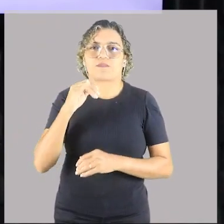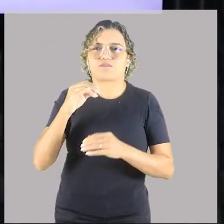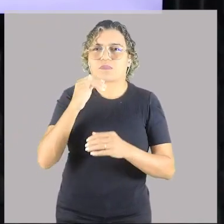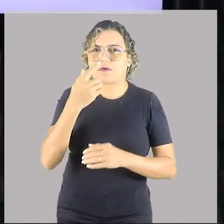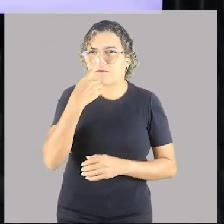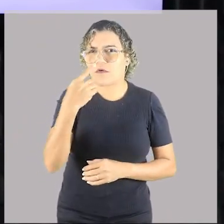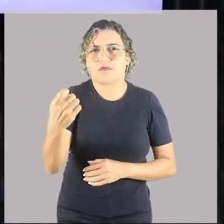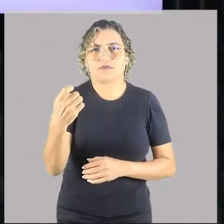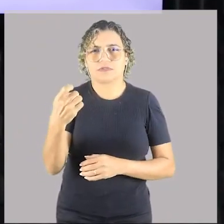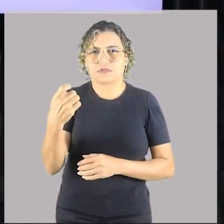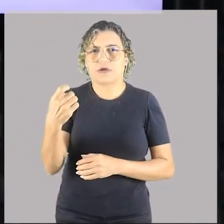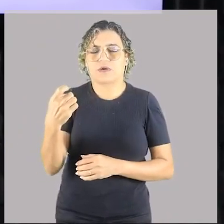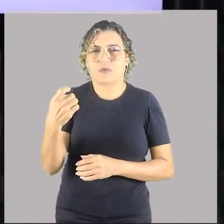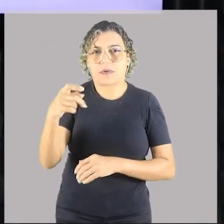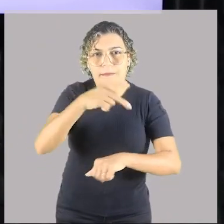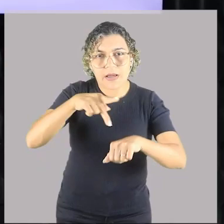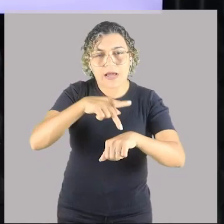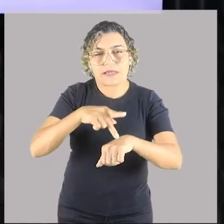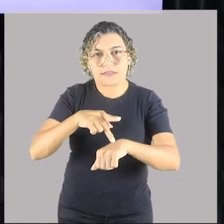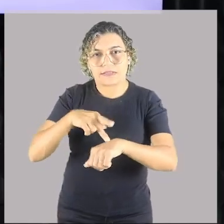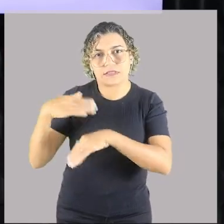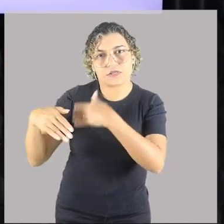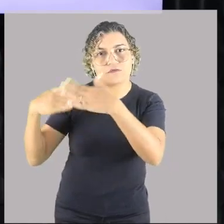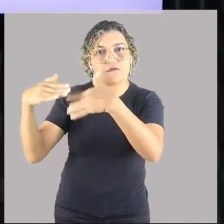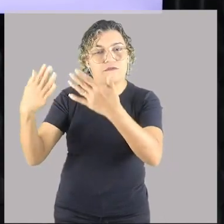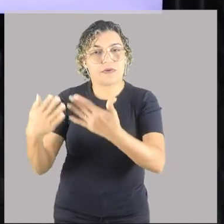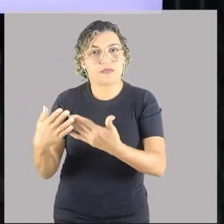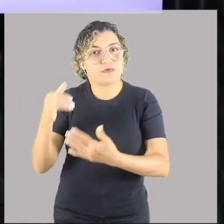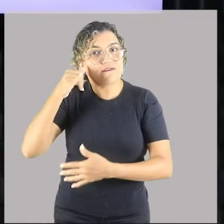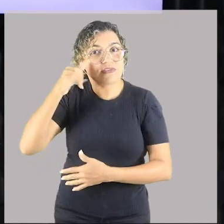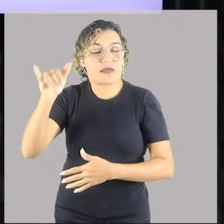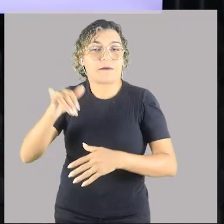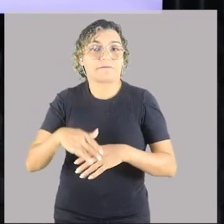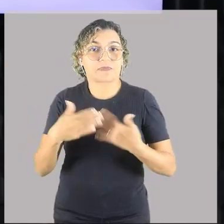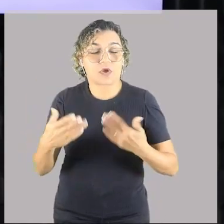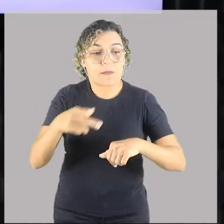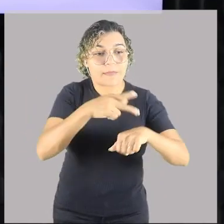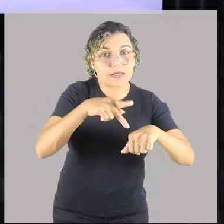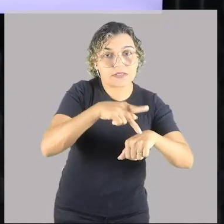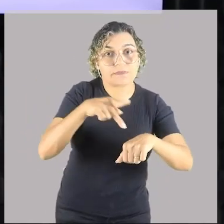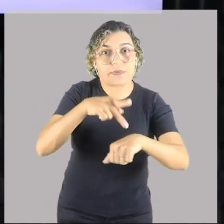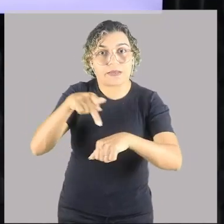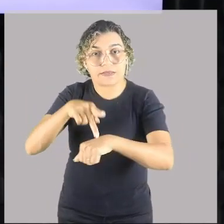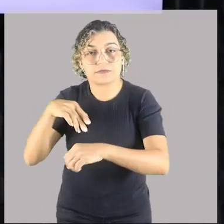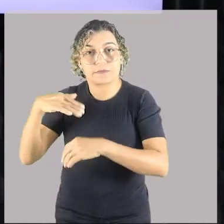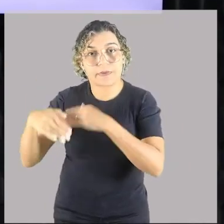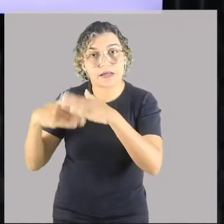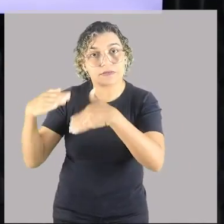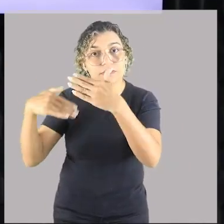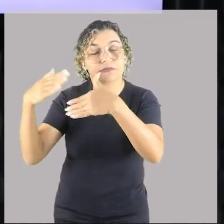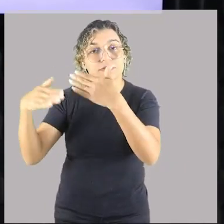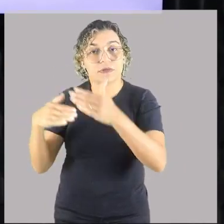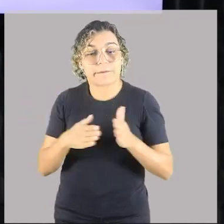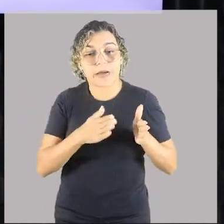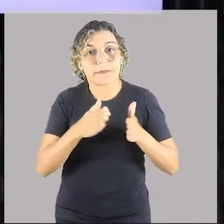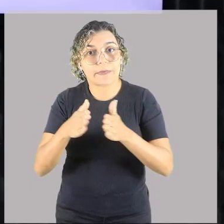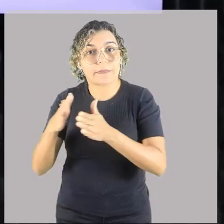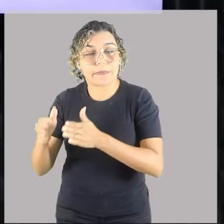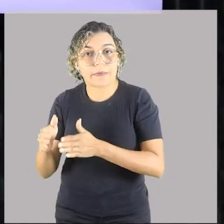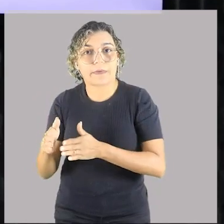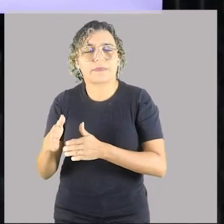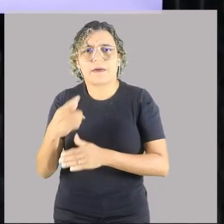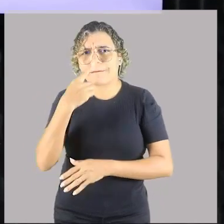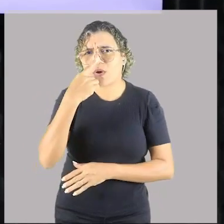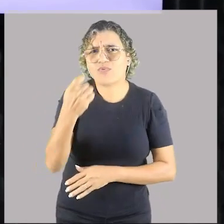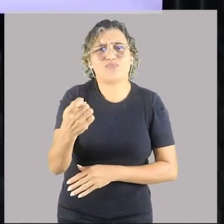em países em desenvolvimento. Senhores, os países que se encontram em processo de desenvolvimento, eles